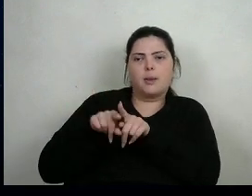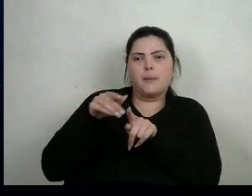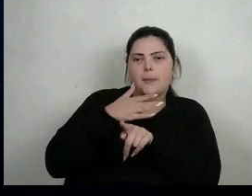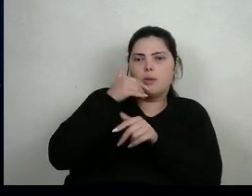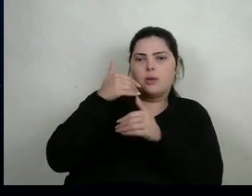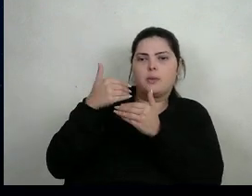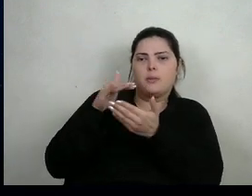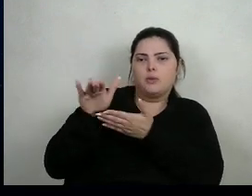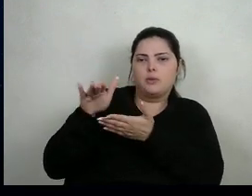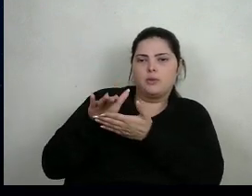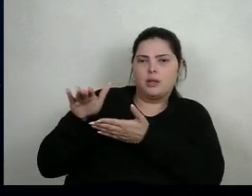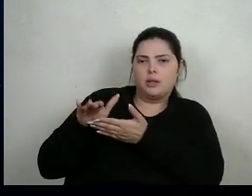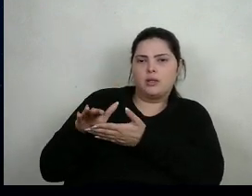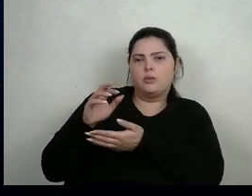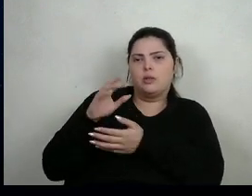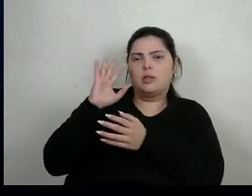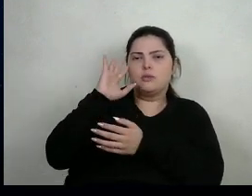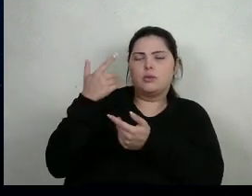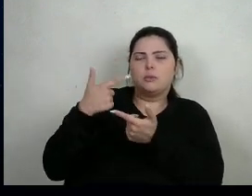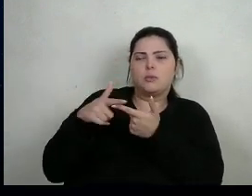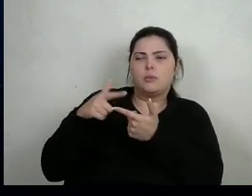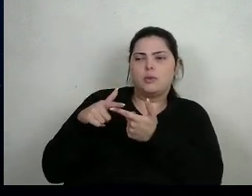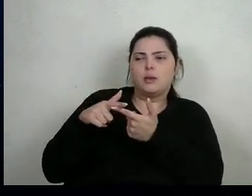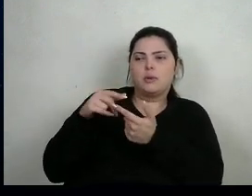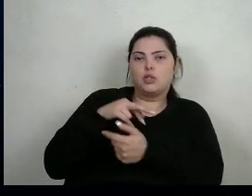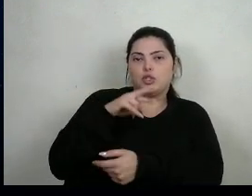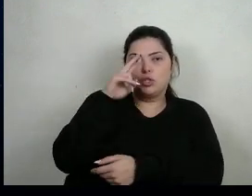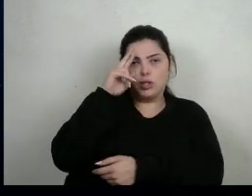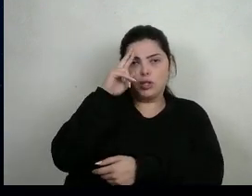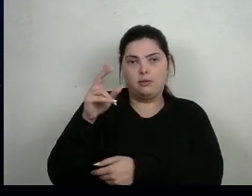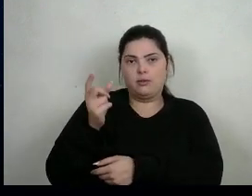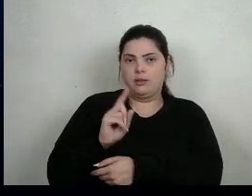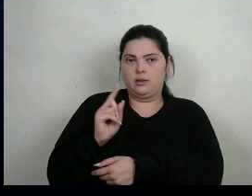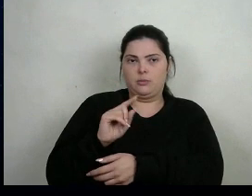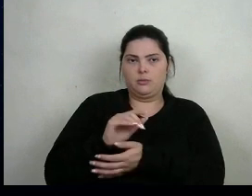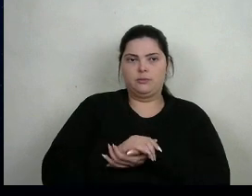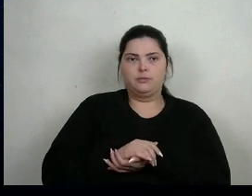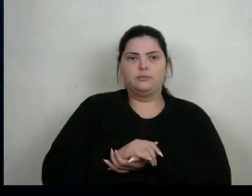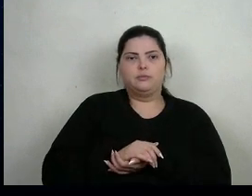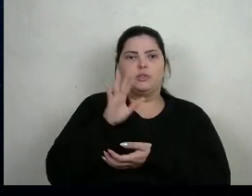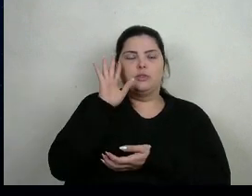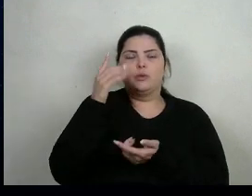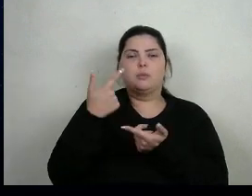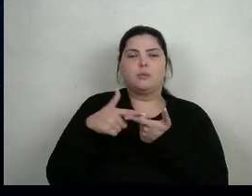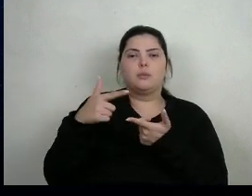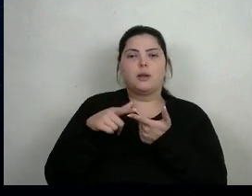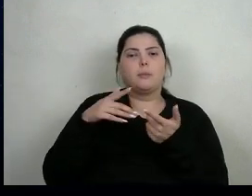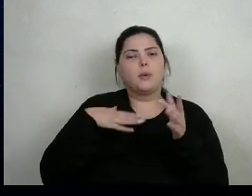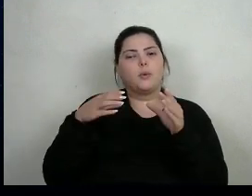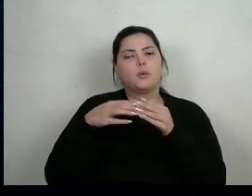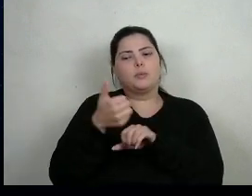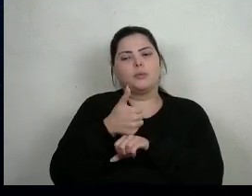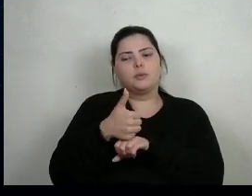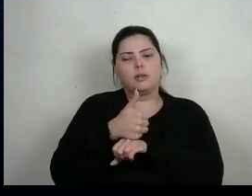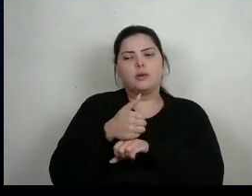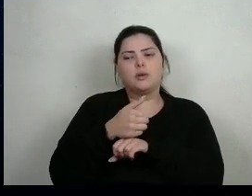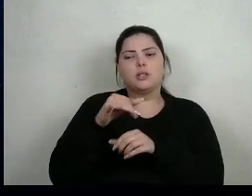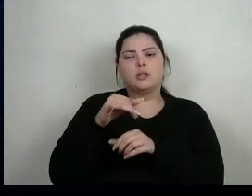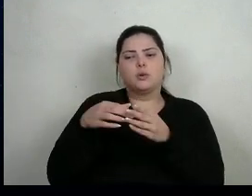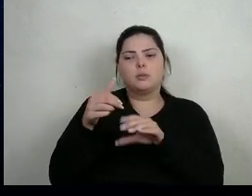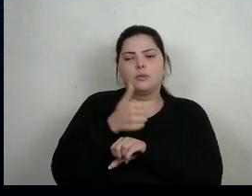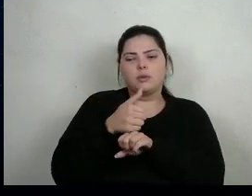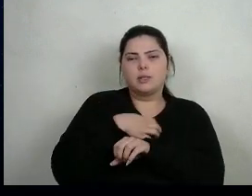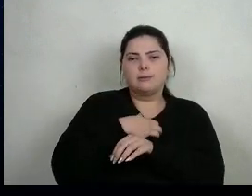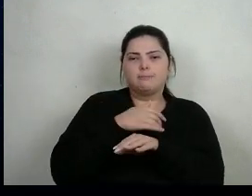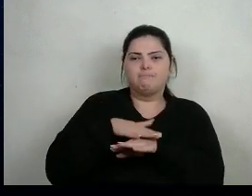eu não tô resolvendo só o problema da chefia por assim dizer tô resolvendo um problema na minha equipe porque se a equipe se sente mais produtiva ela